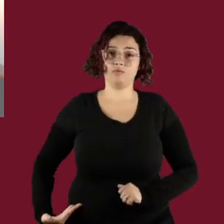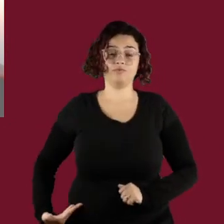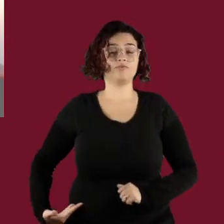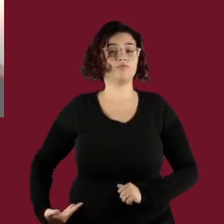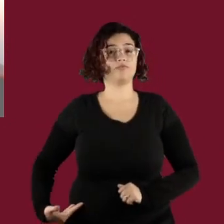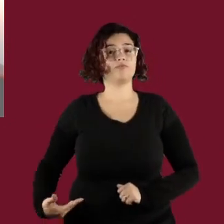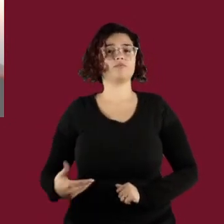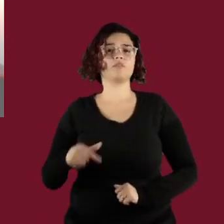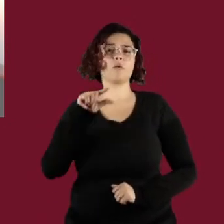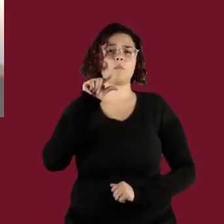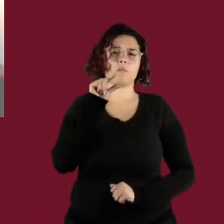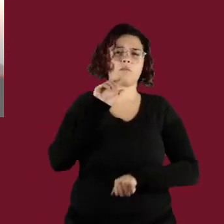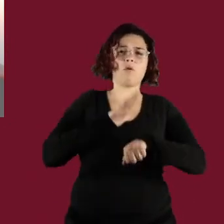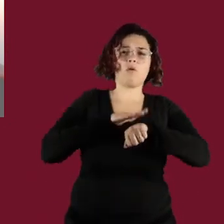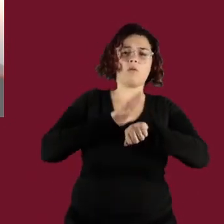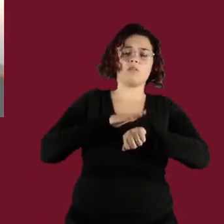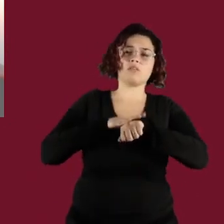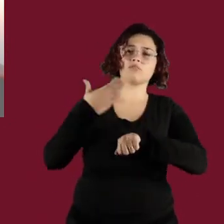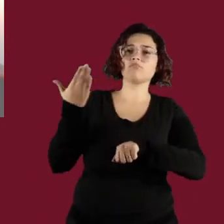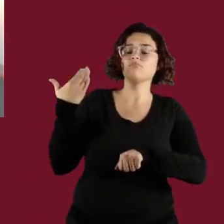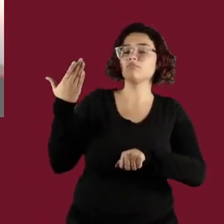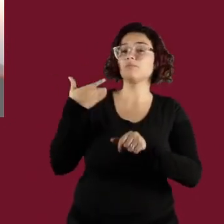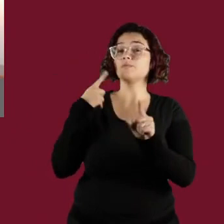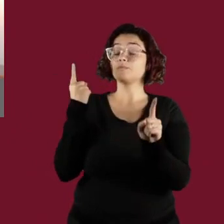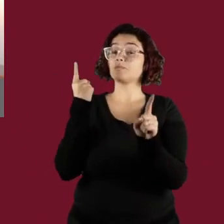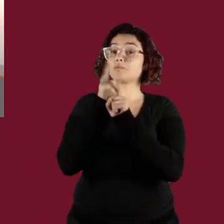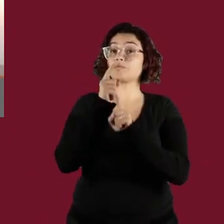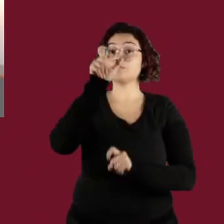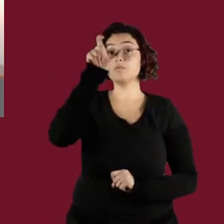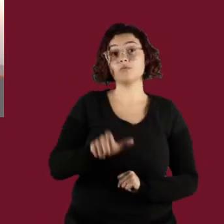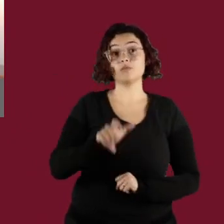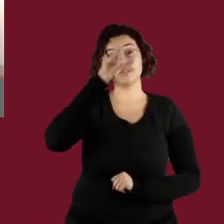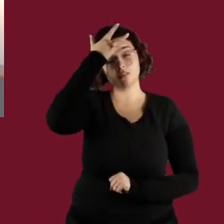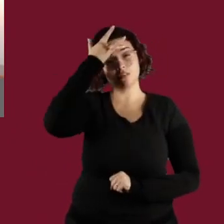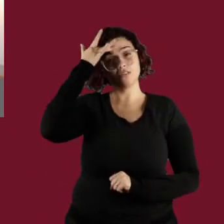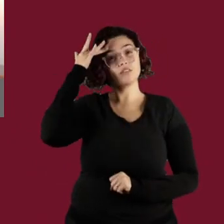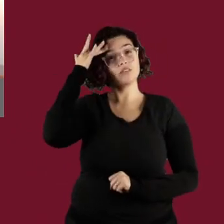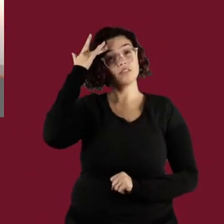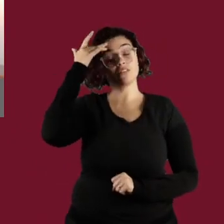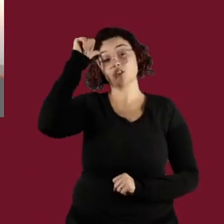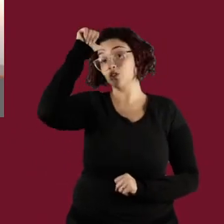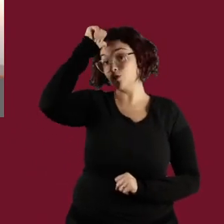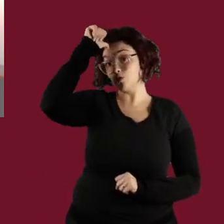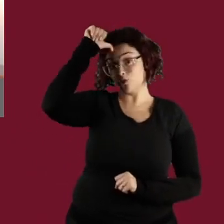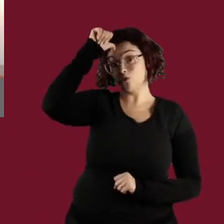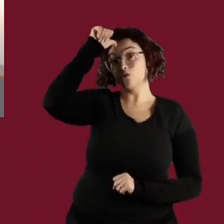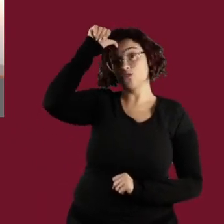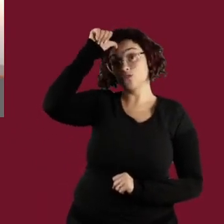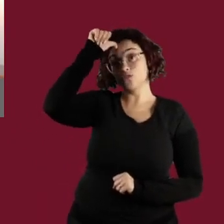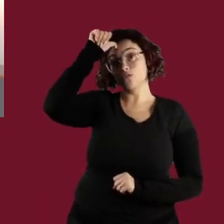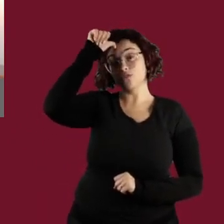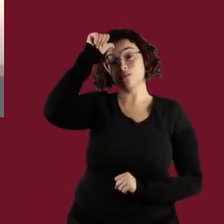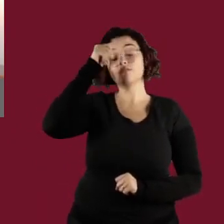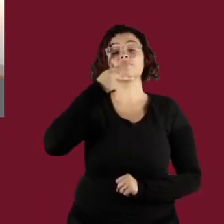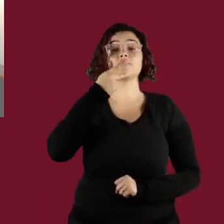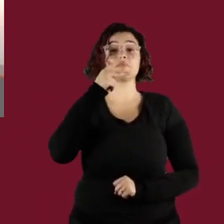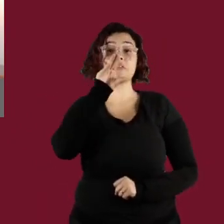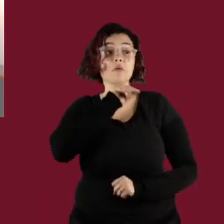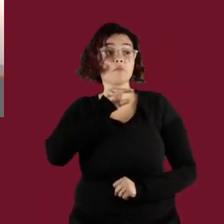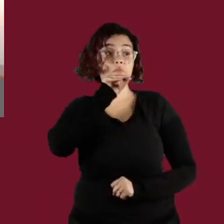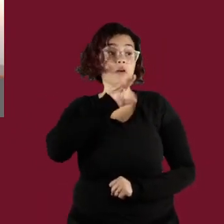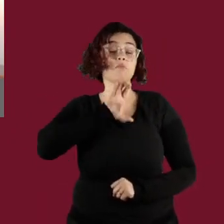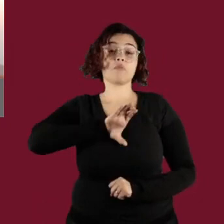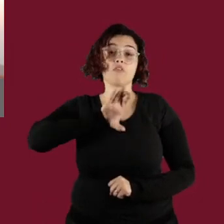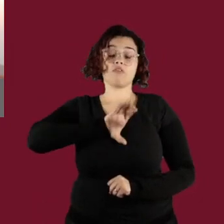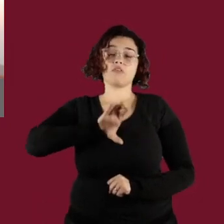muito tempo eu encontrei uma pessoa de Goa, na Índia, que falava português belíssimo. Então,